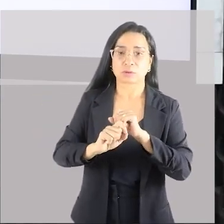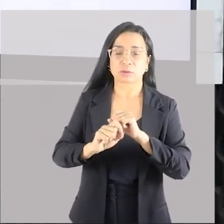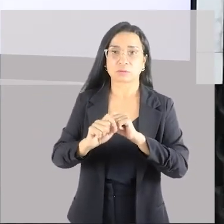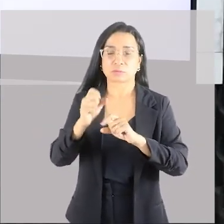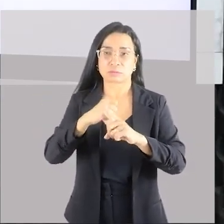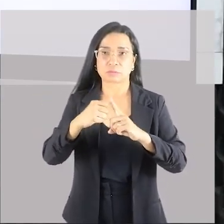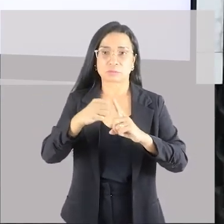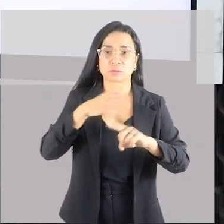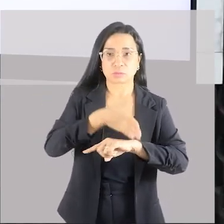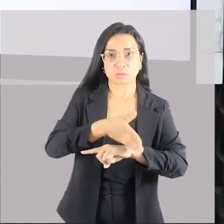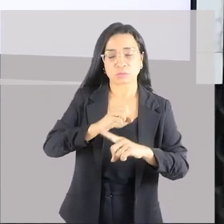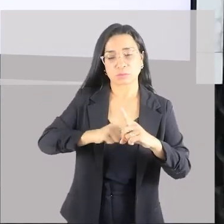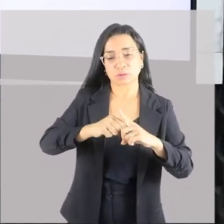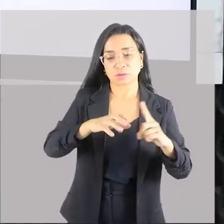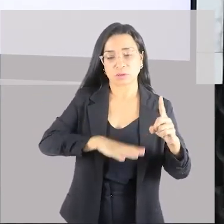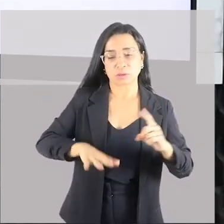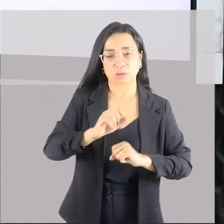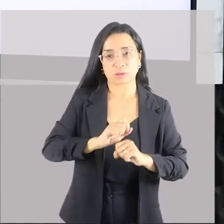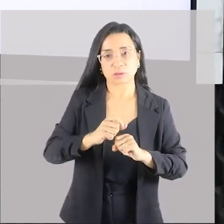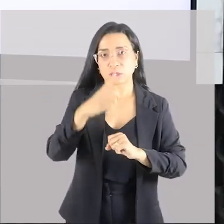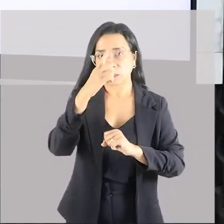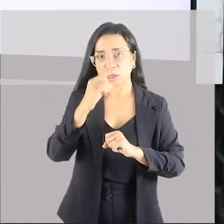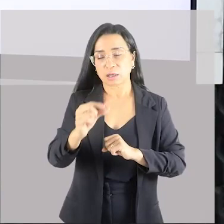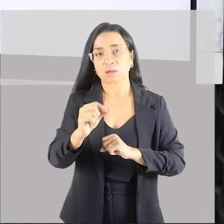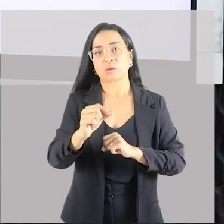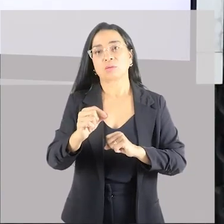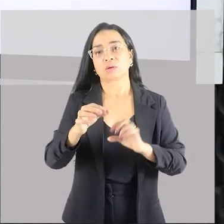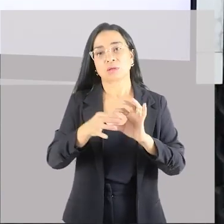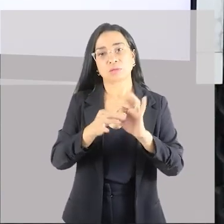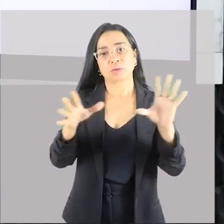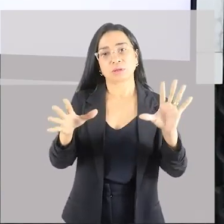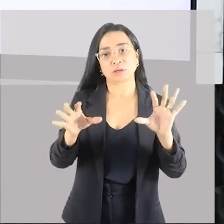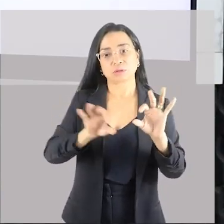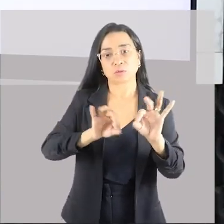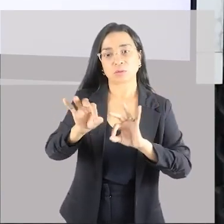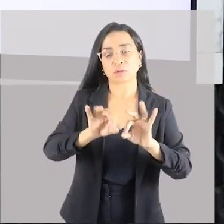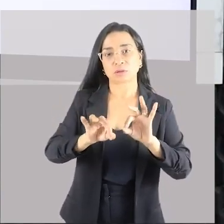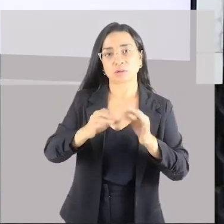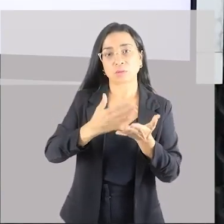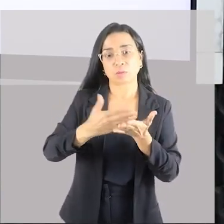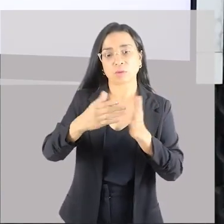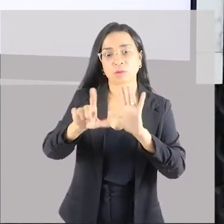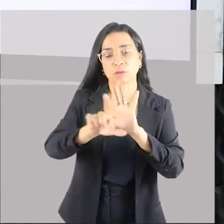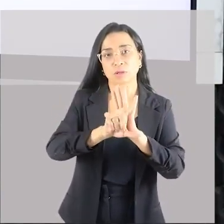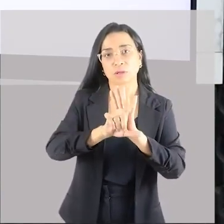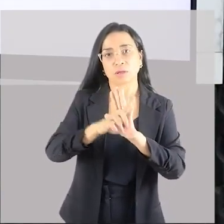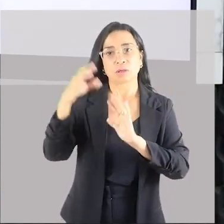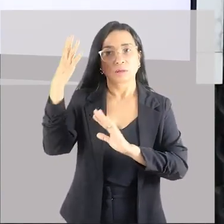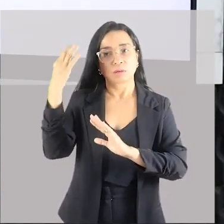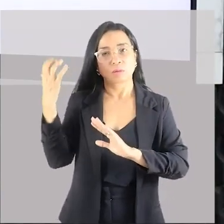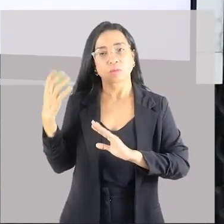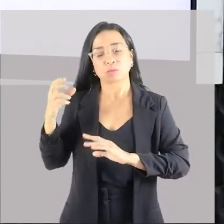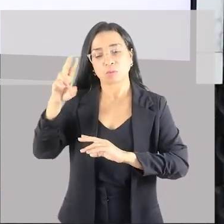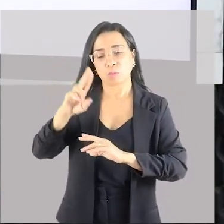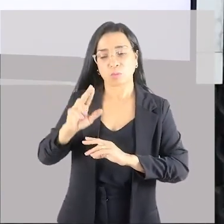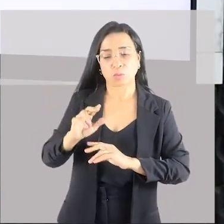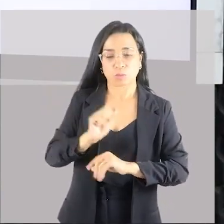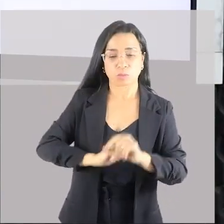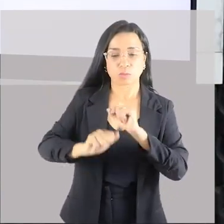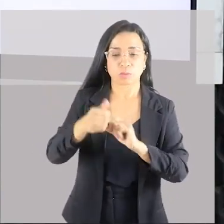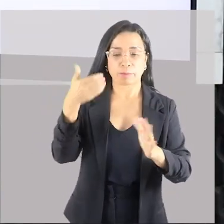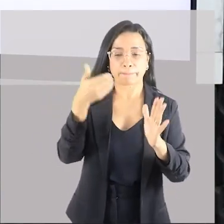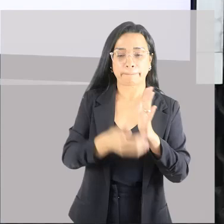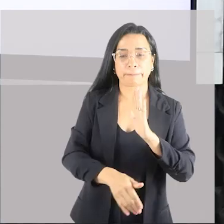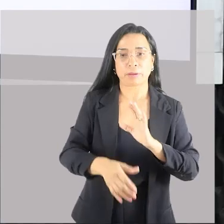Em Locke, a liberdade ela é estabelecida a partir da lei. E em Rousseau, você nunca, jamais, em momento nenhum, perde a